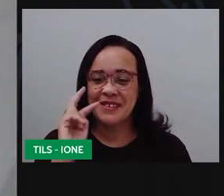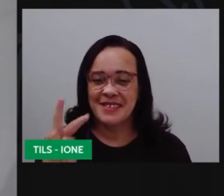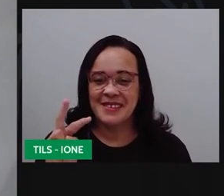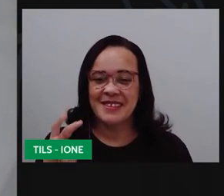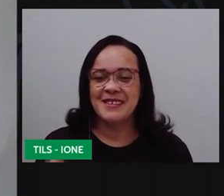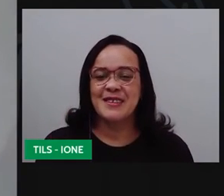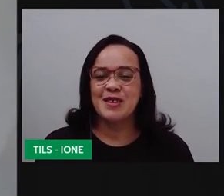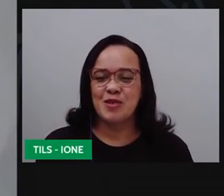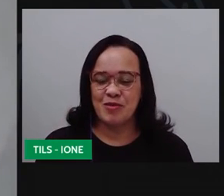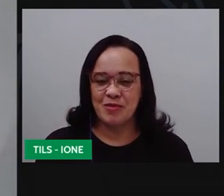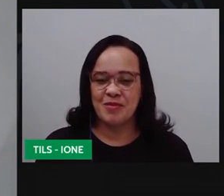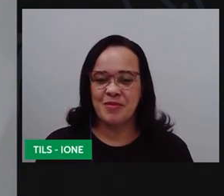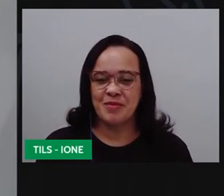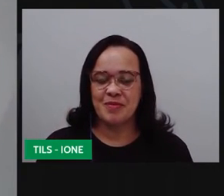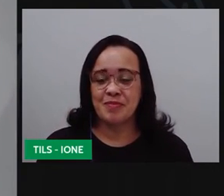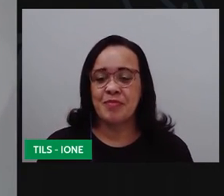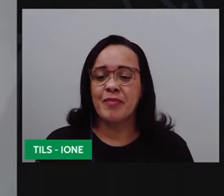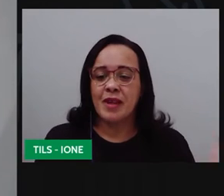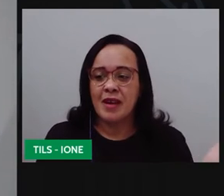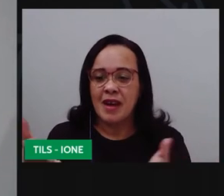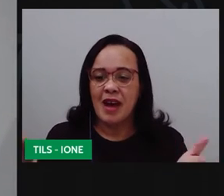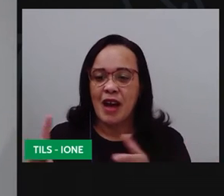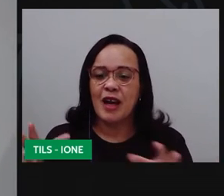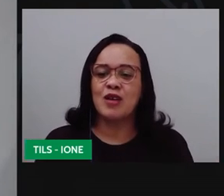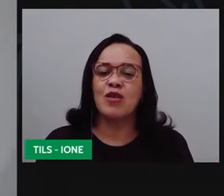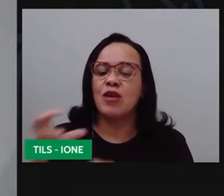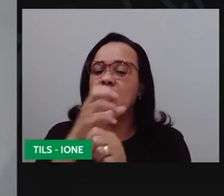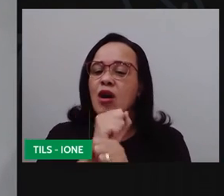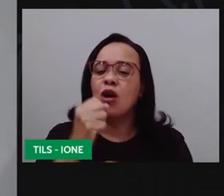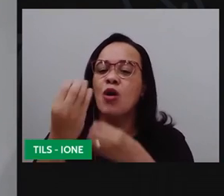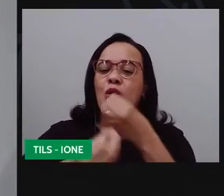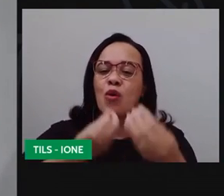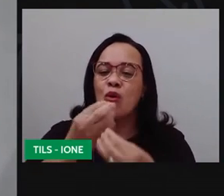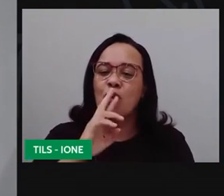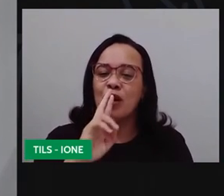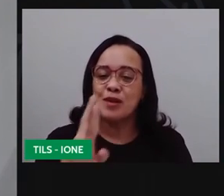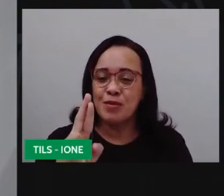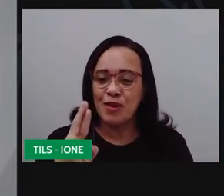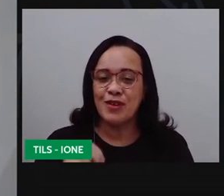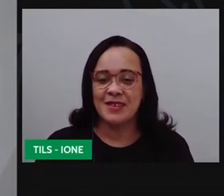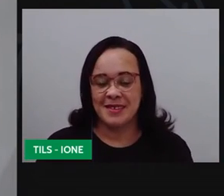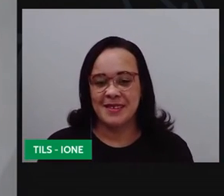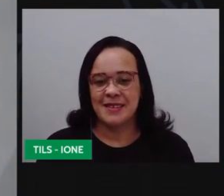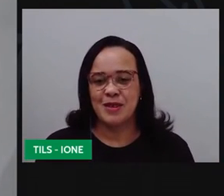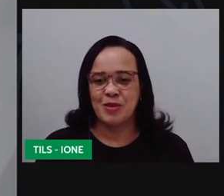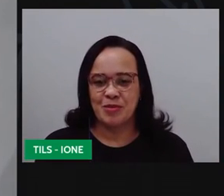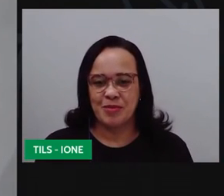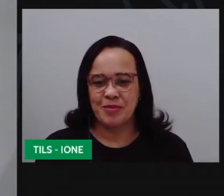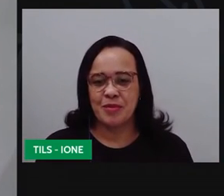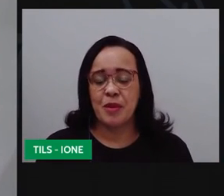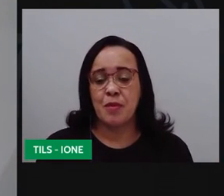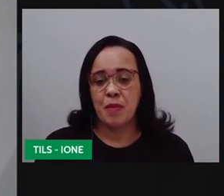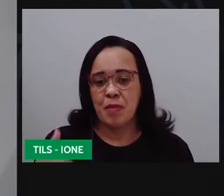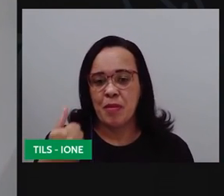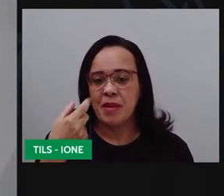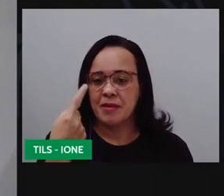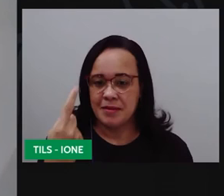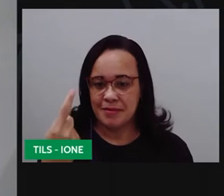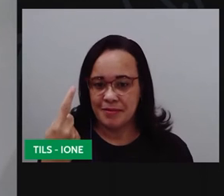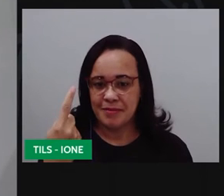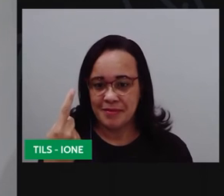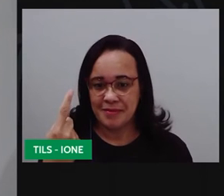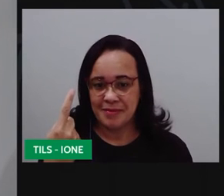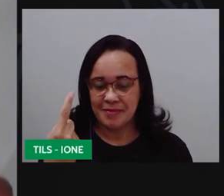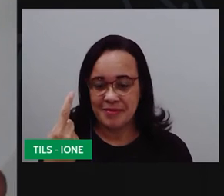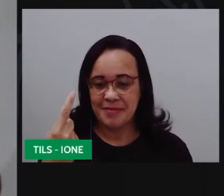vamos resolver isso aqui da melhor forma possível para vai chegar o quadro da Nasa por outro lado eu tenho que aqui agora uma